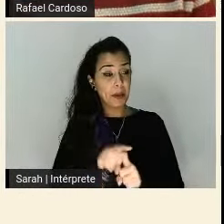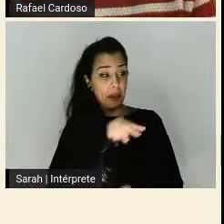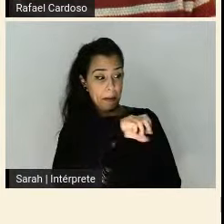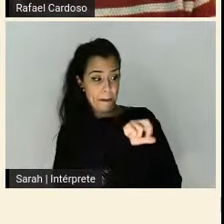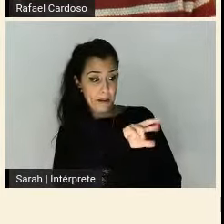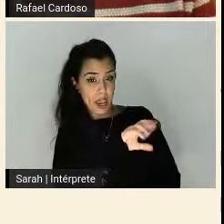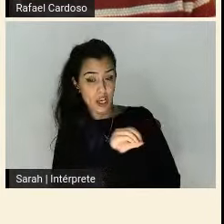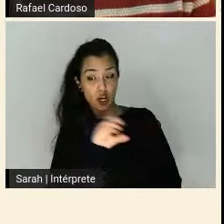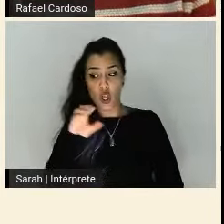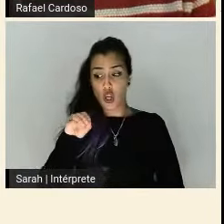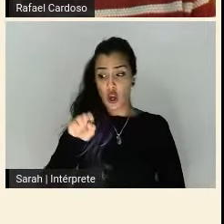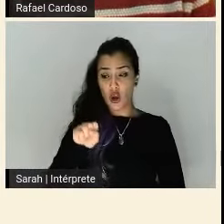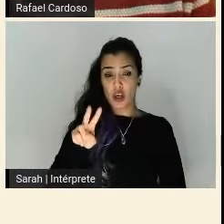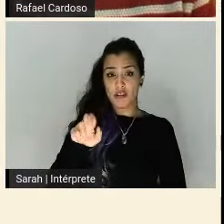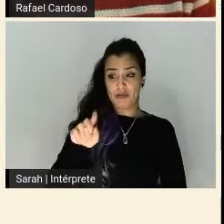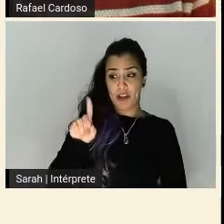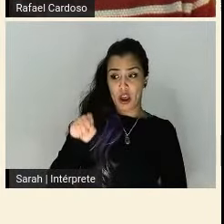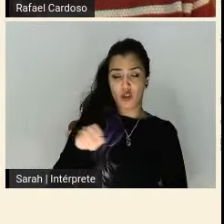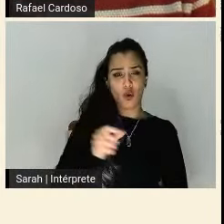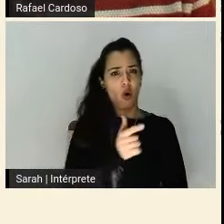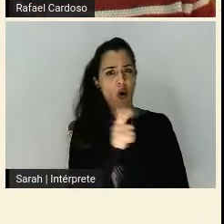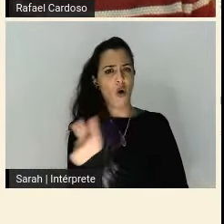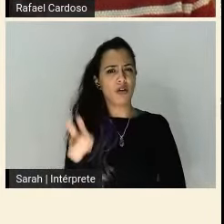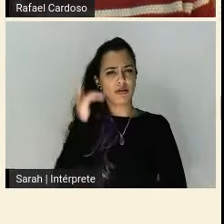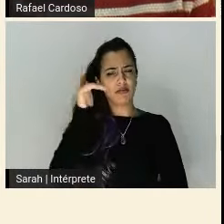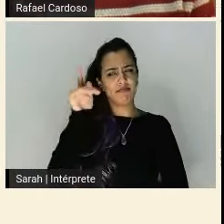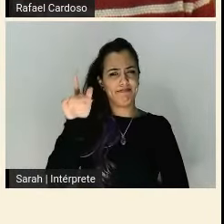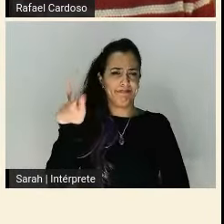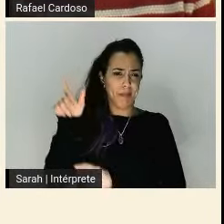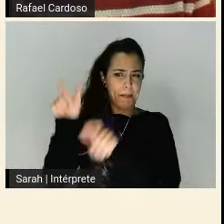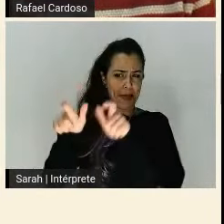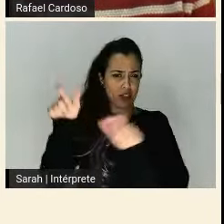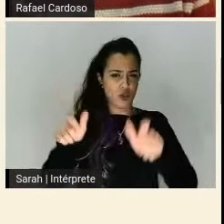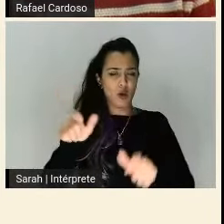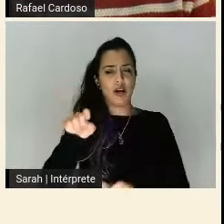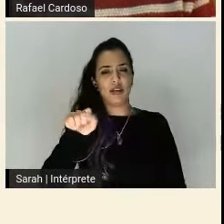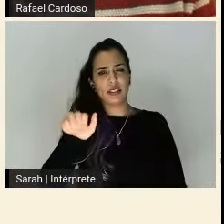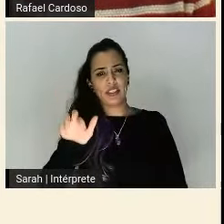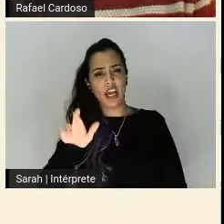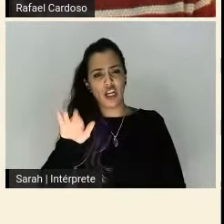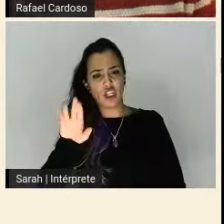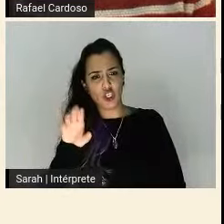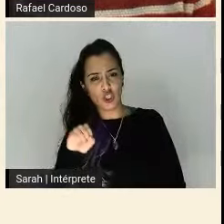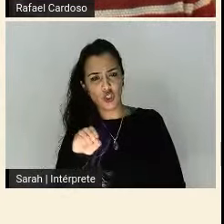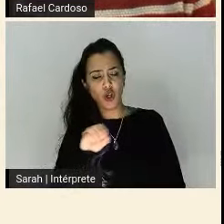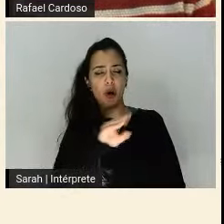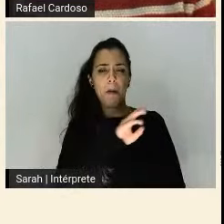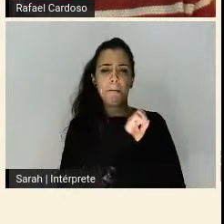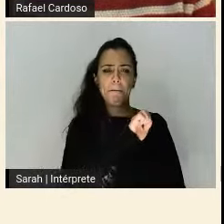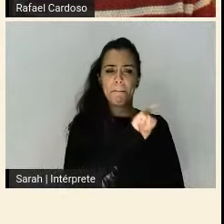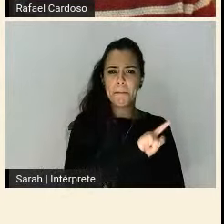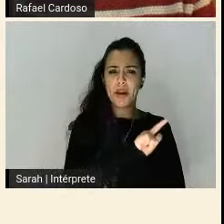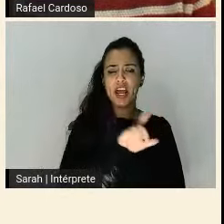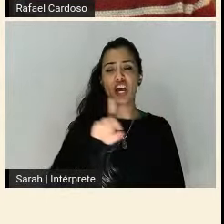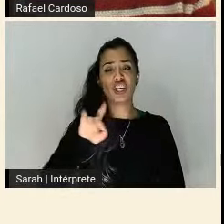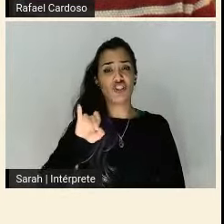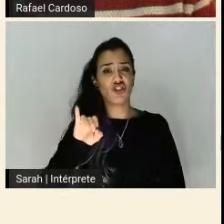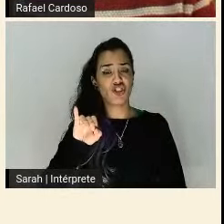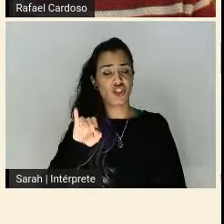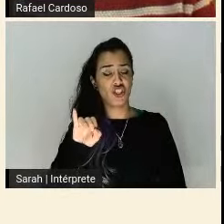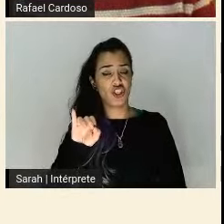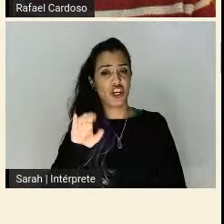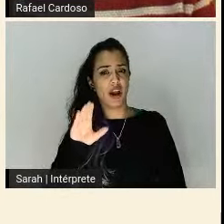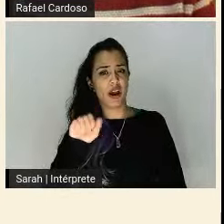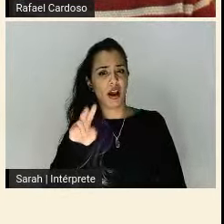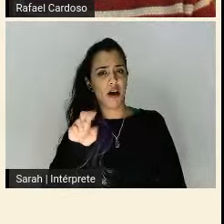o movimento foi posto em questão posteriormente por Sérgio Millier, René Thiollier, Blaise Cendrars, Di Cavalcanti e Jean de